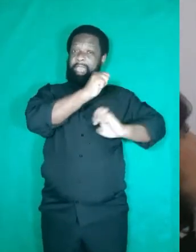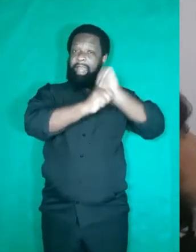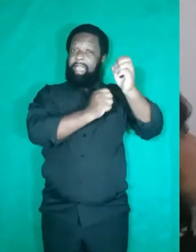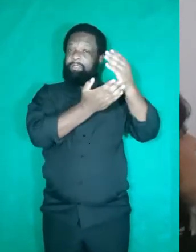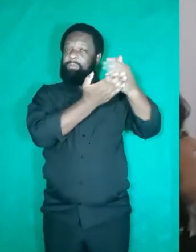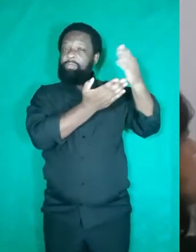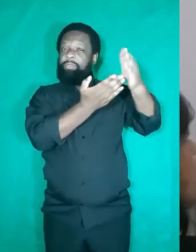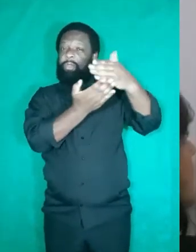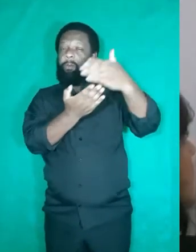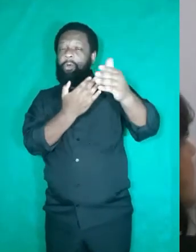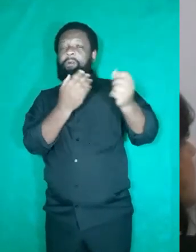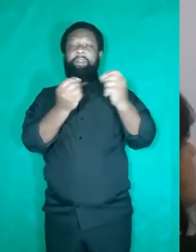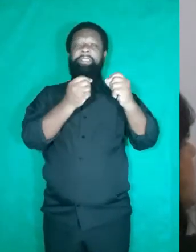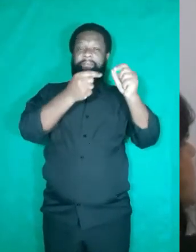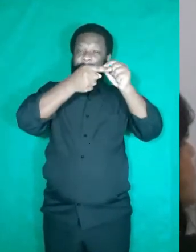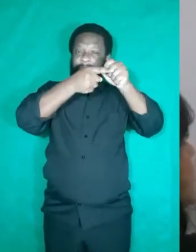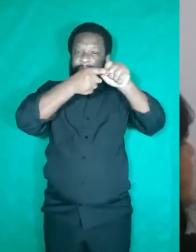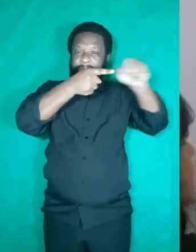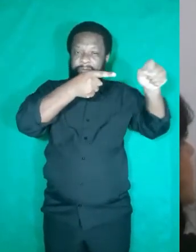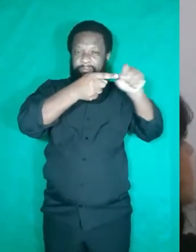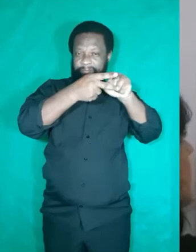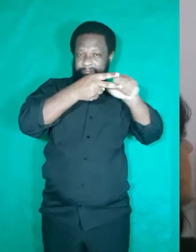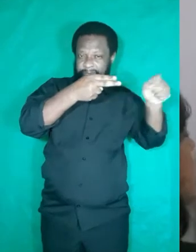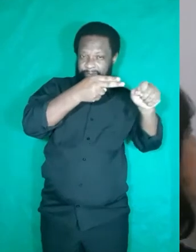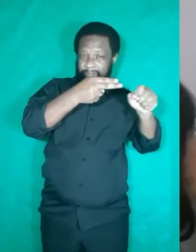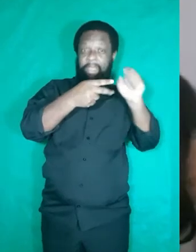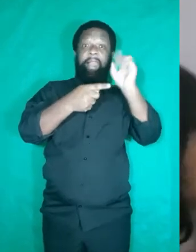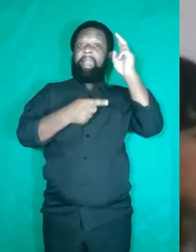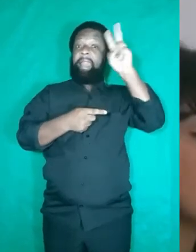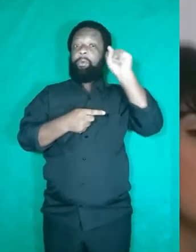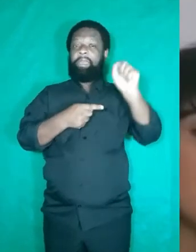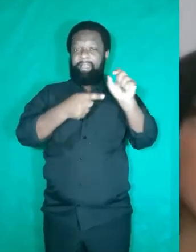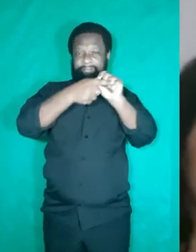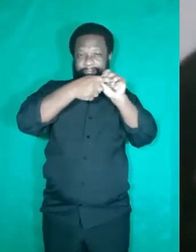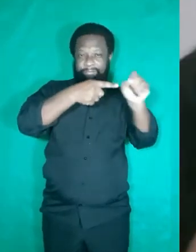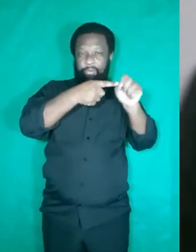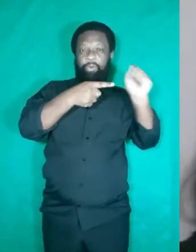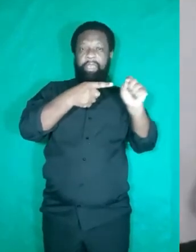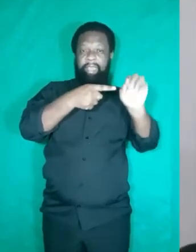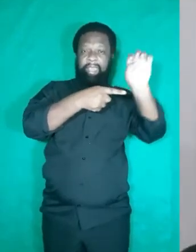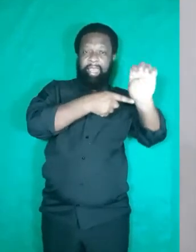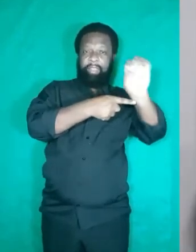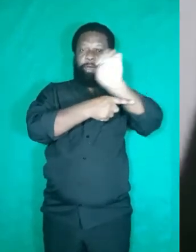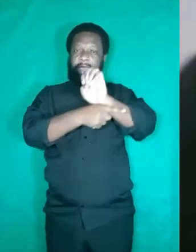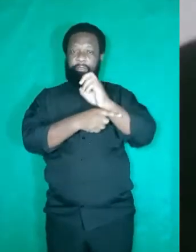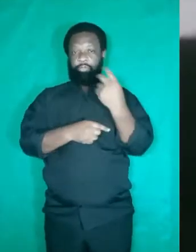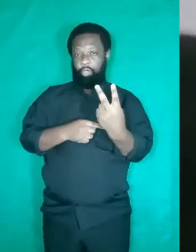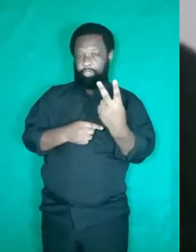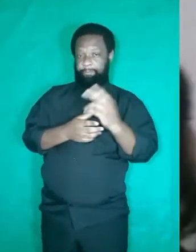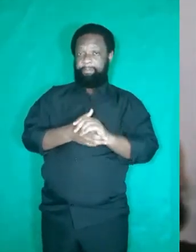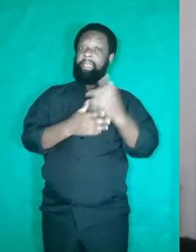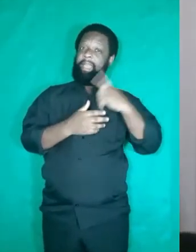que sobram, nós também representamos com tracinhos, lembrando que cada tracinho representa um par de